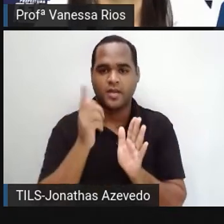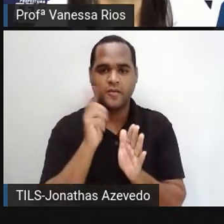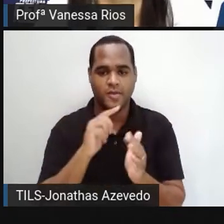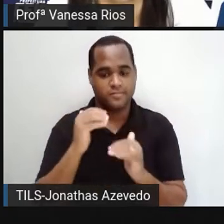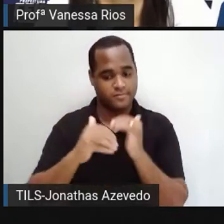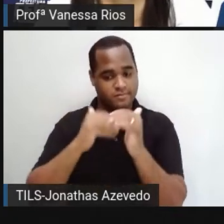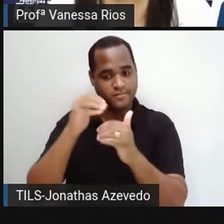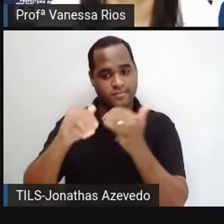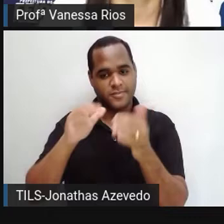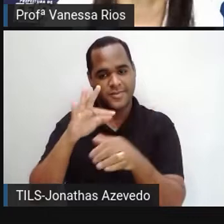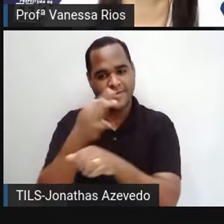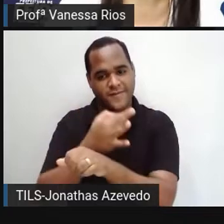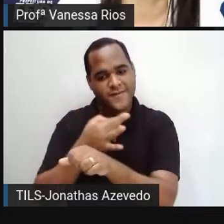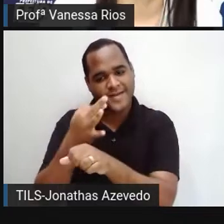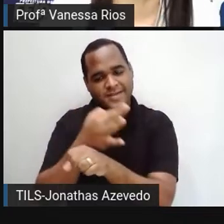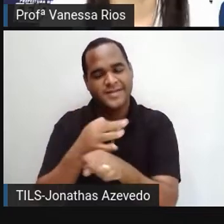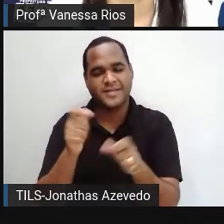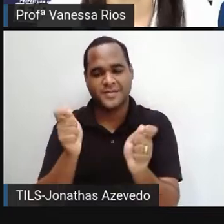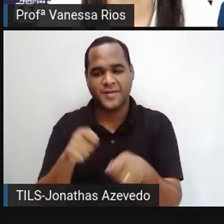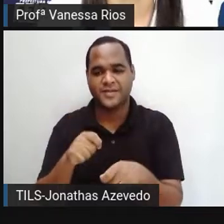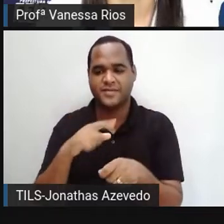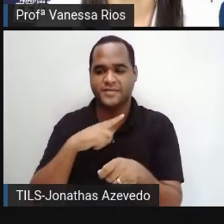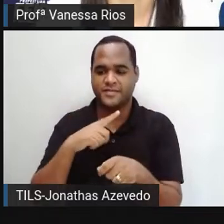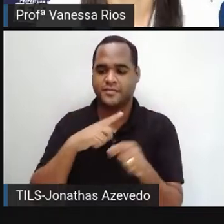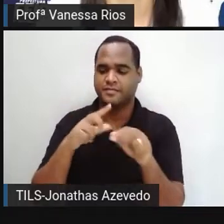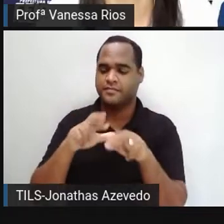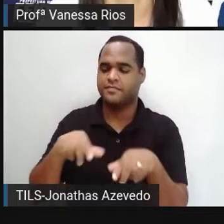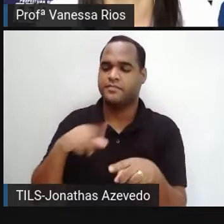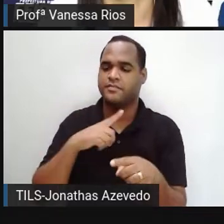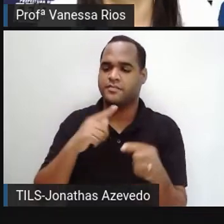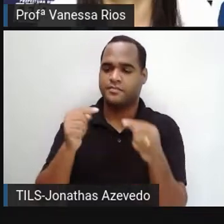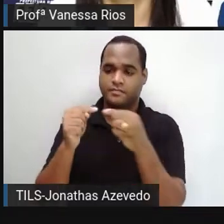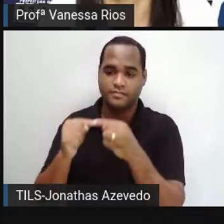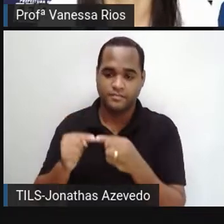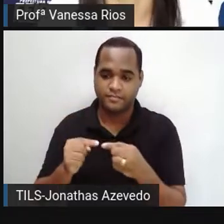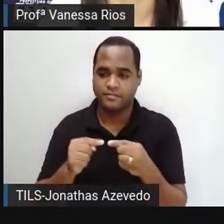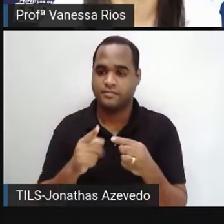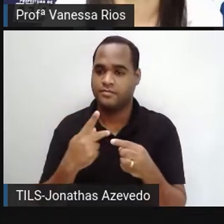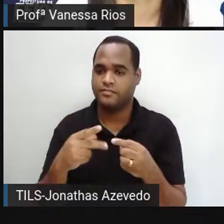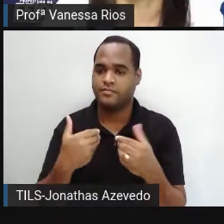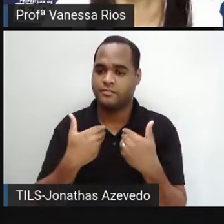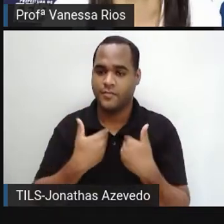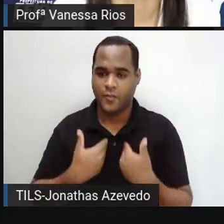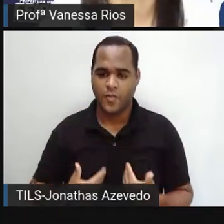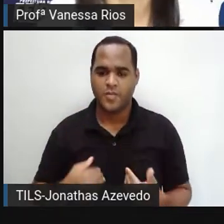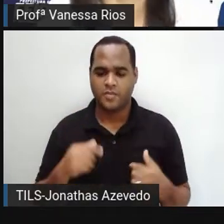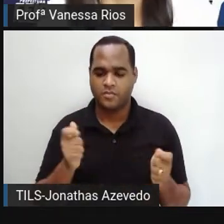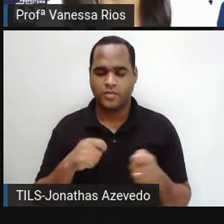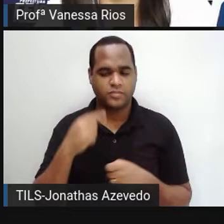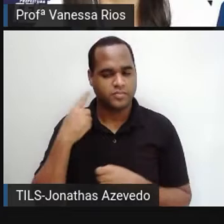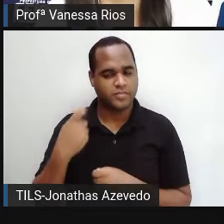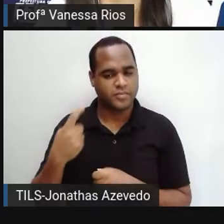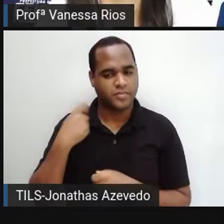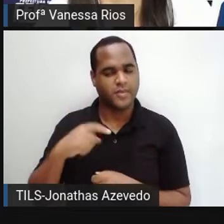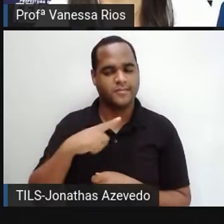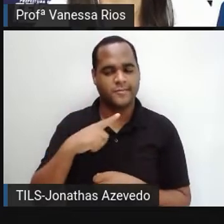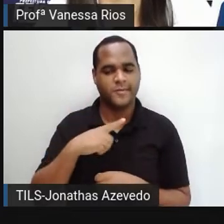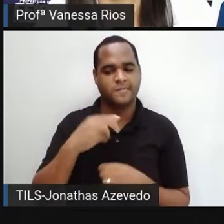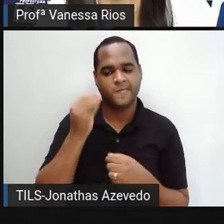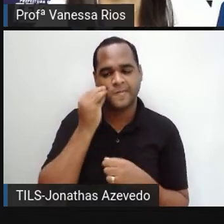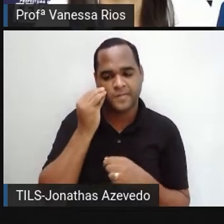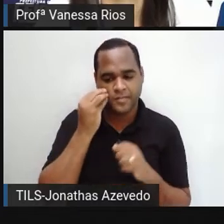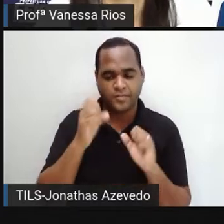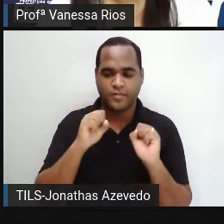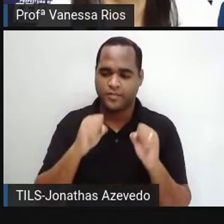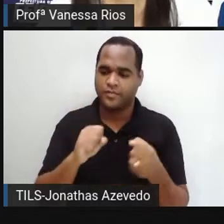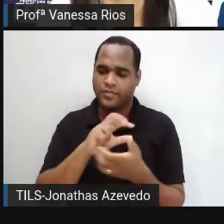desenvolvam nas férias, essa estimulação do nosso corpo produzindo som e tentando aí produzir som de